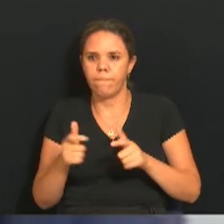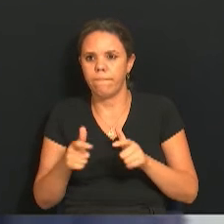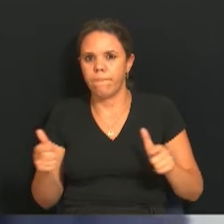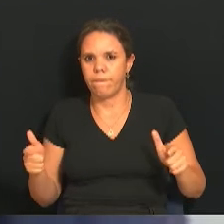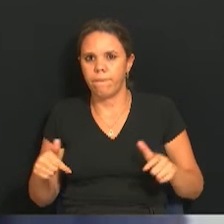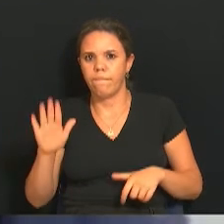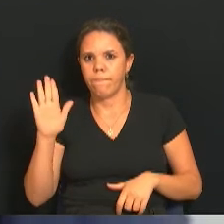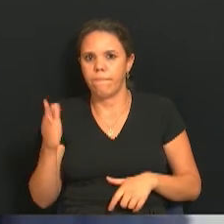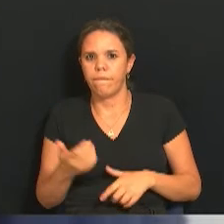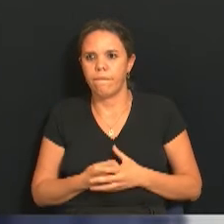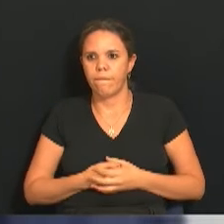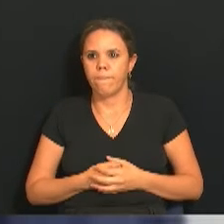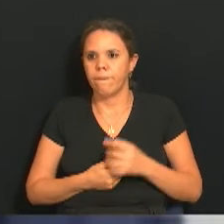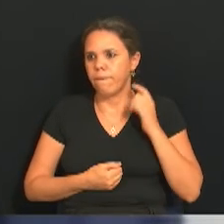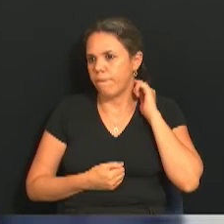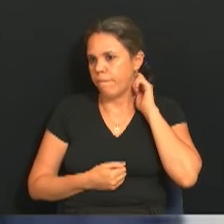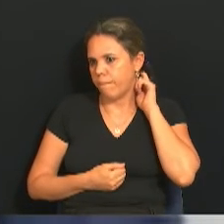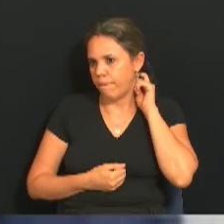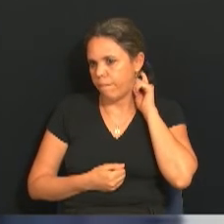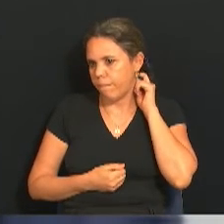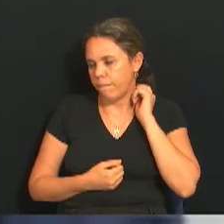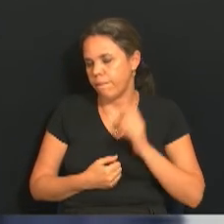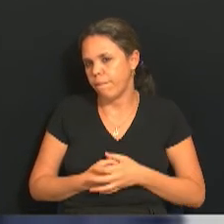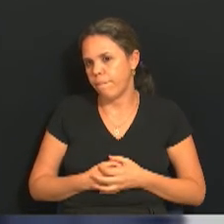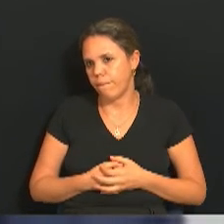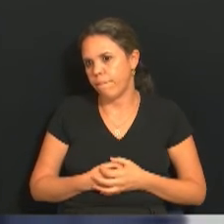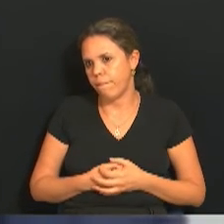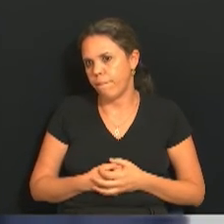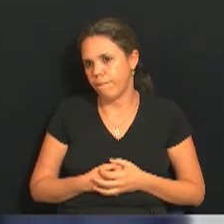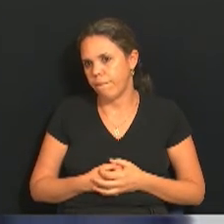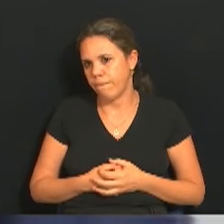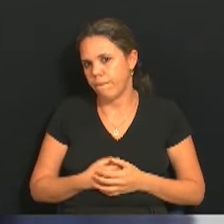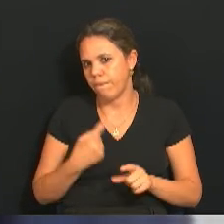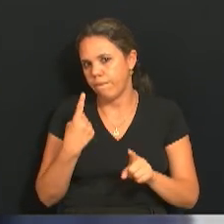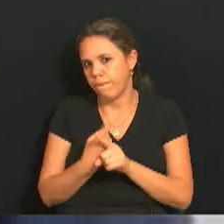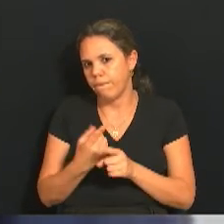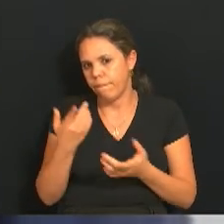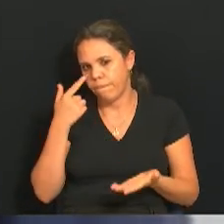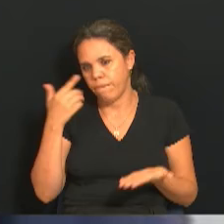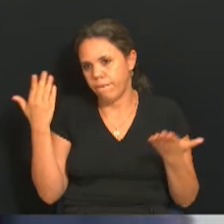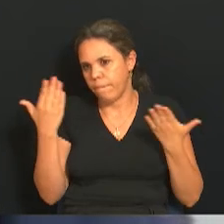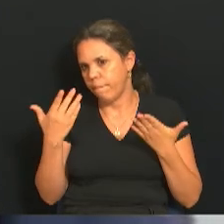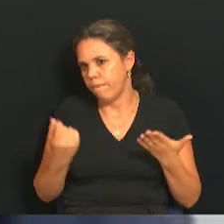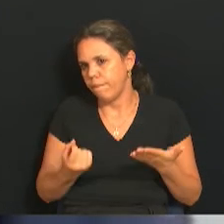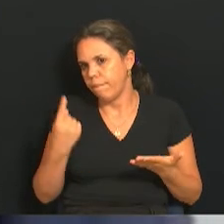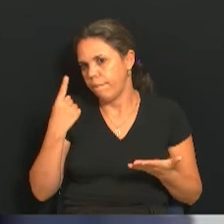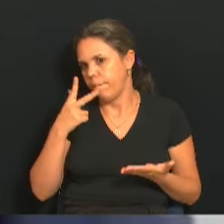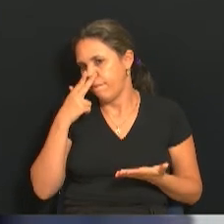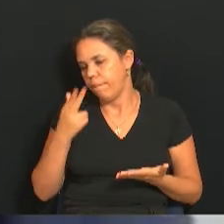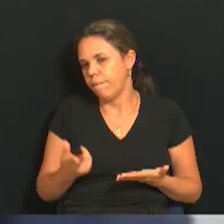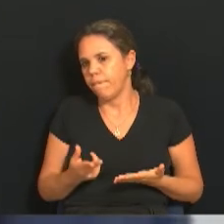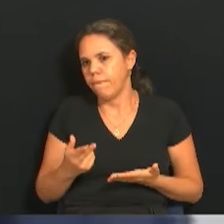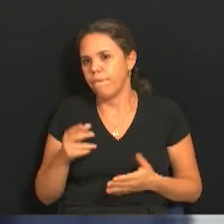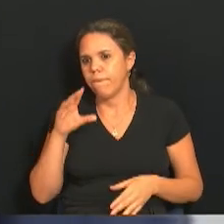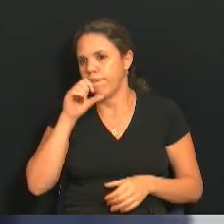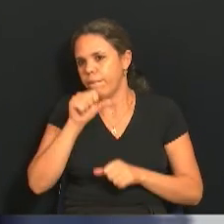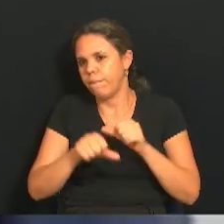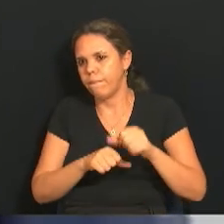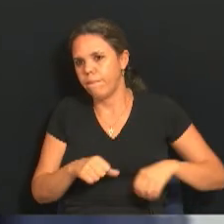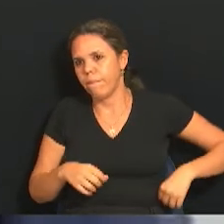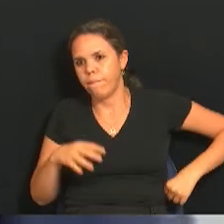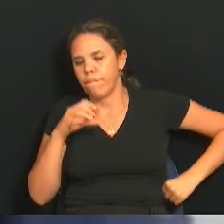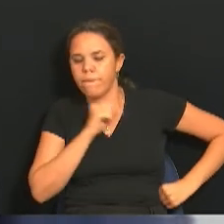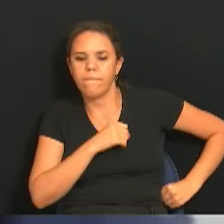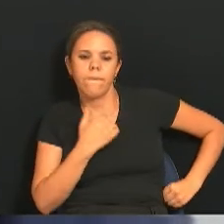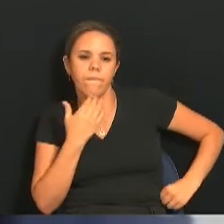a aumentar. O cenário que nós encontramos hoje não é algo que se criou do dia para a noite, também não é